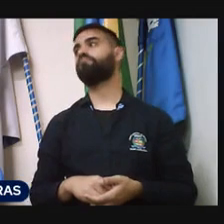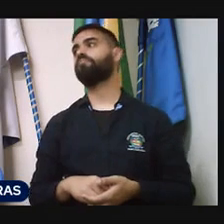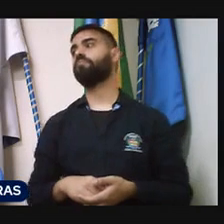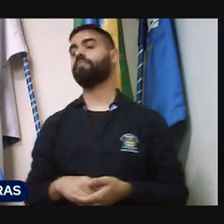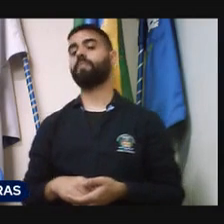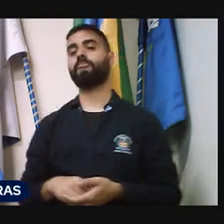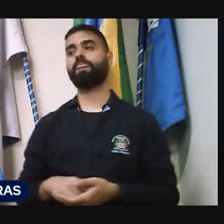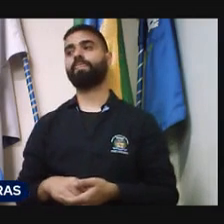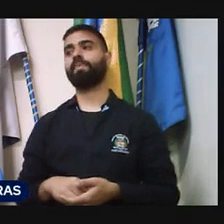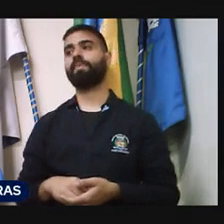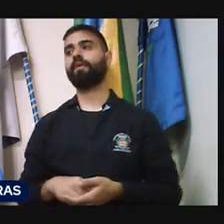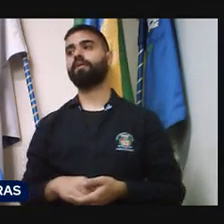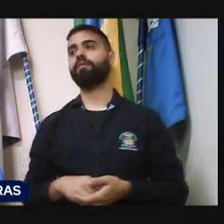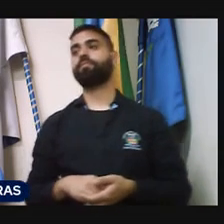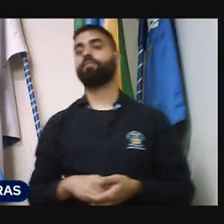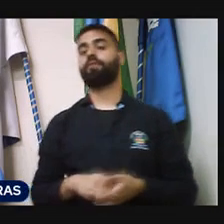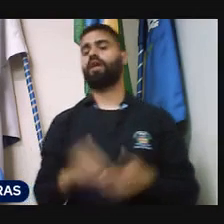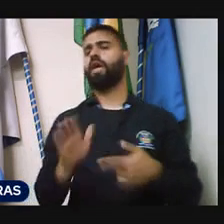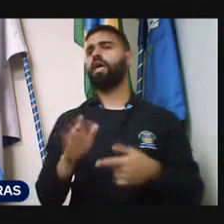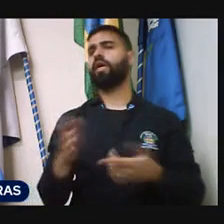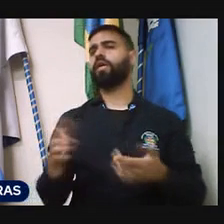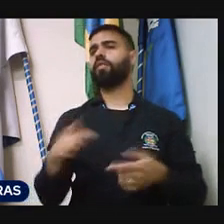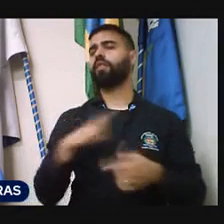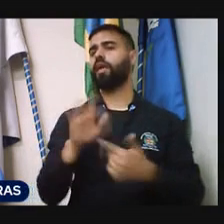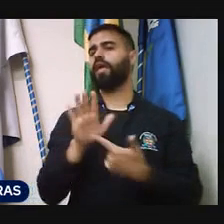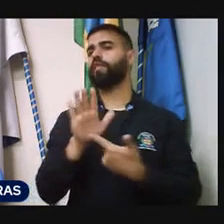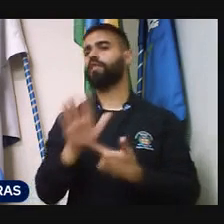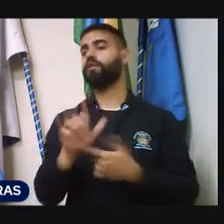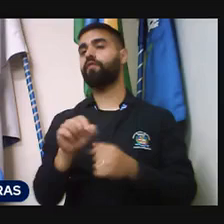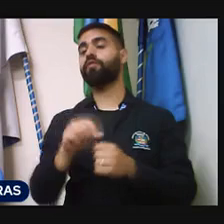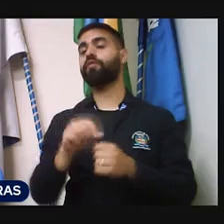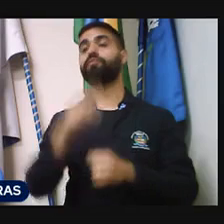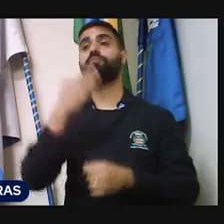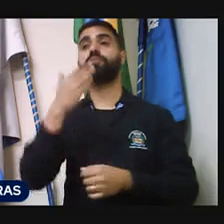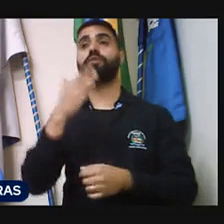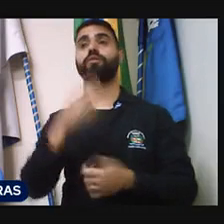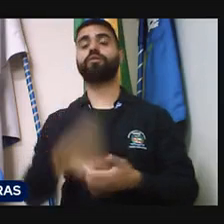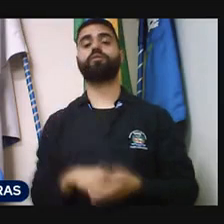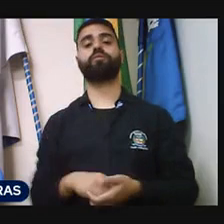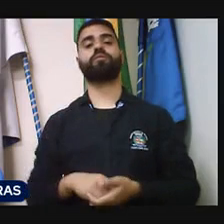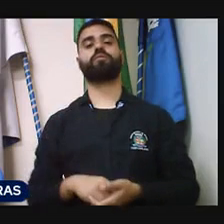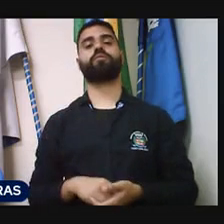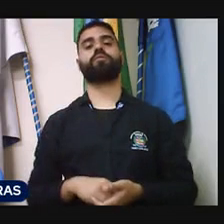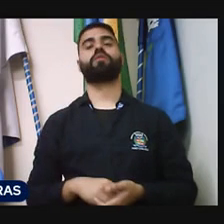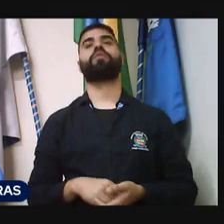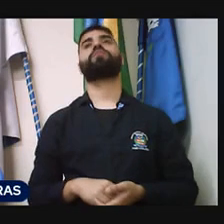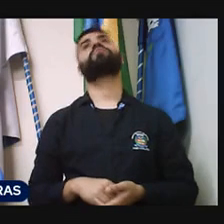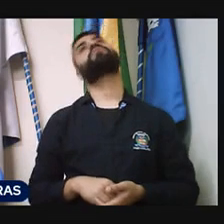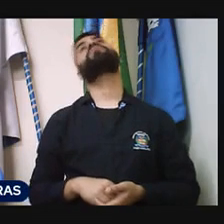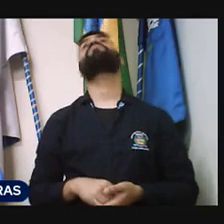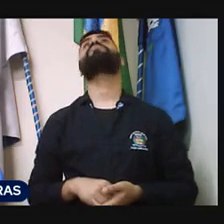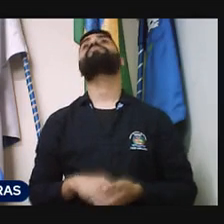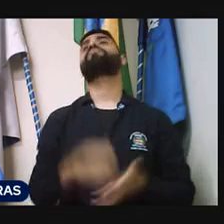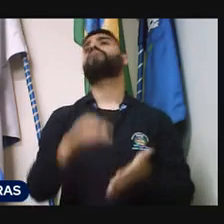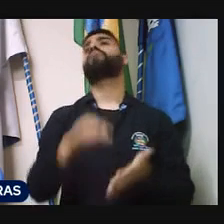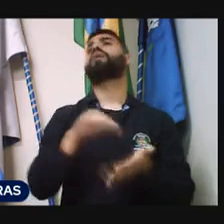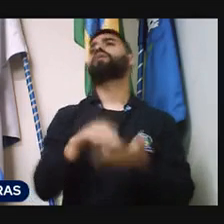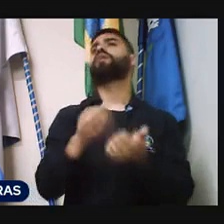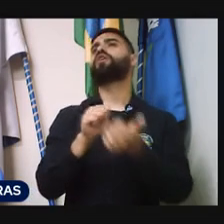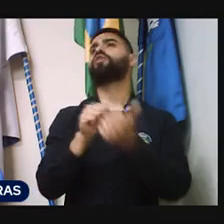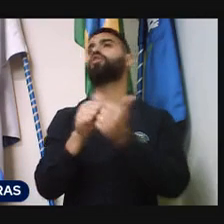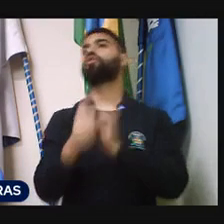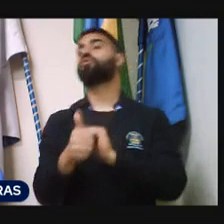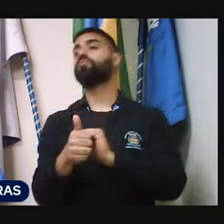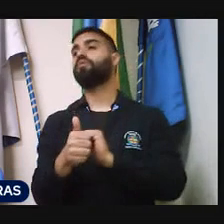a gente hoje entra como indicação solicitando né A princípio aí a secretaria de esporte e lazer